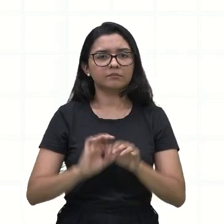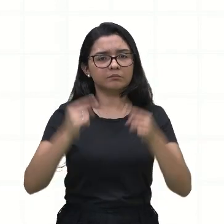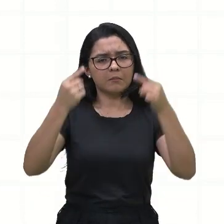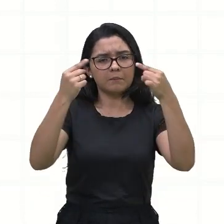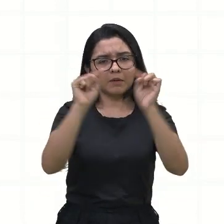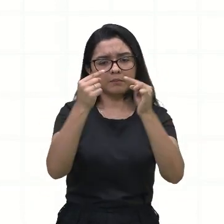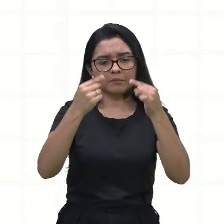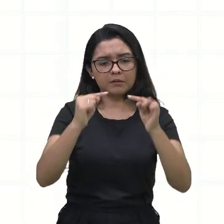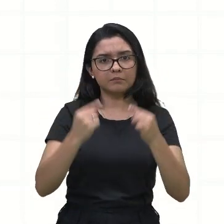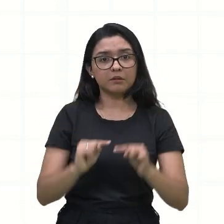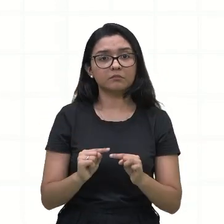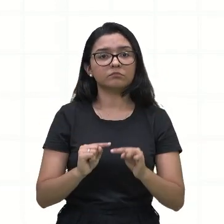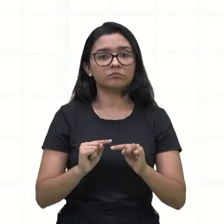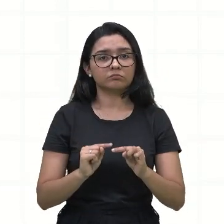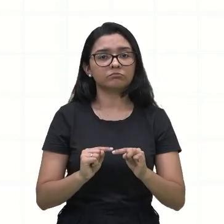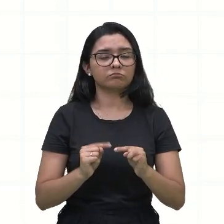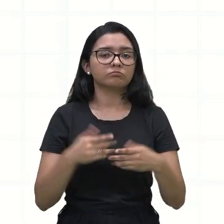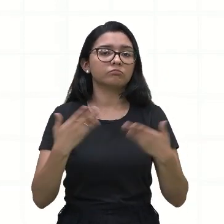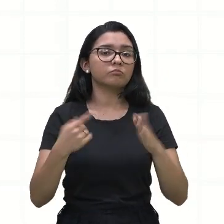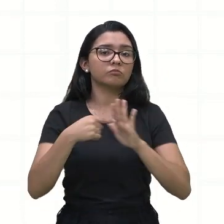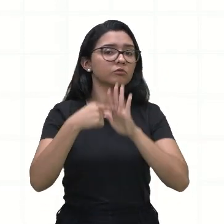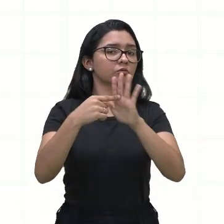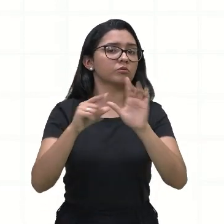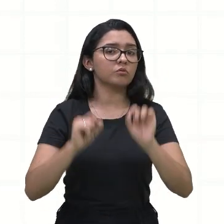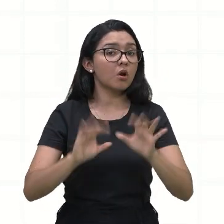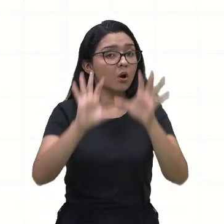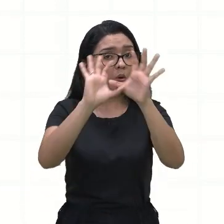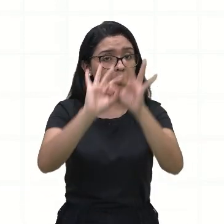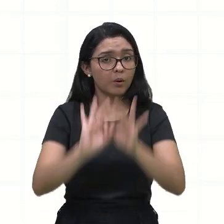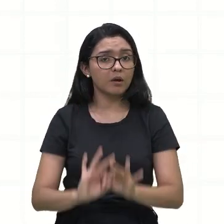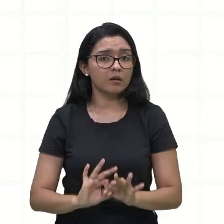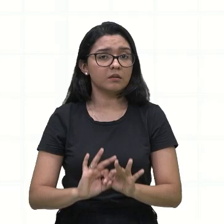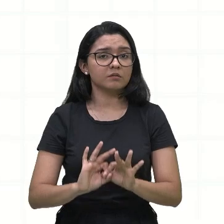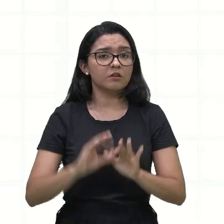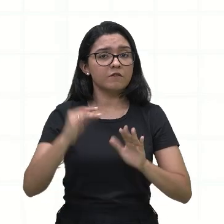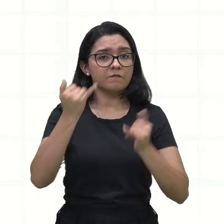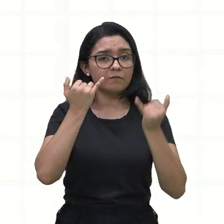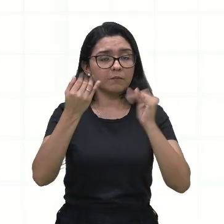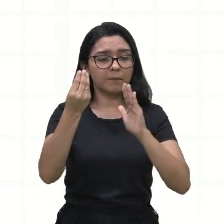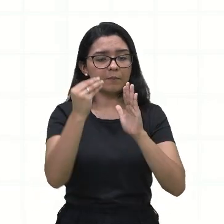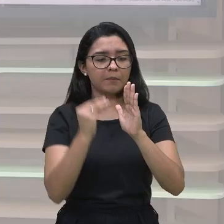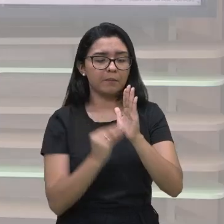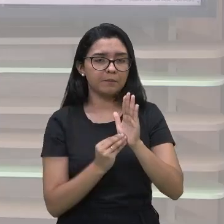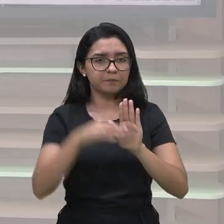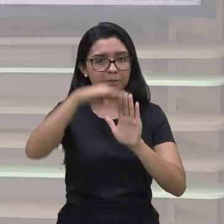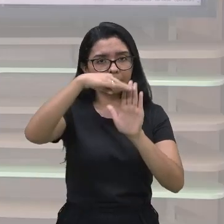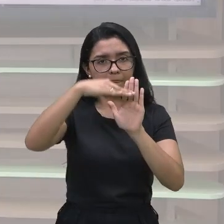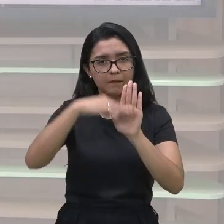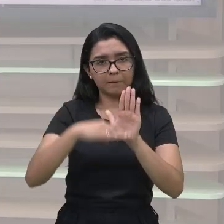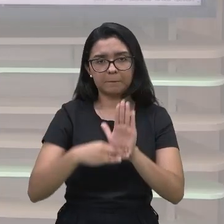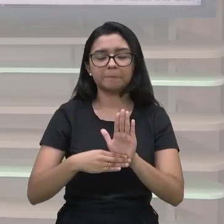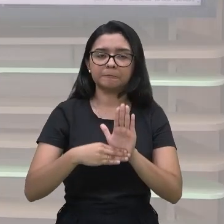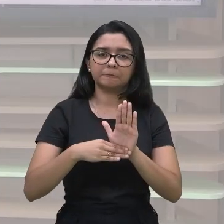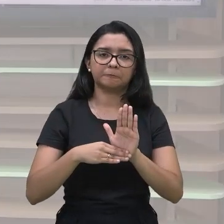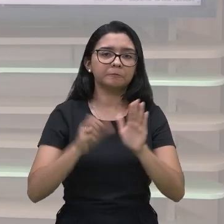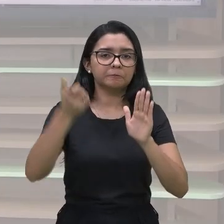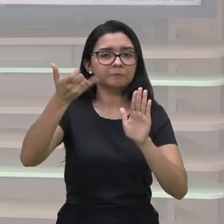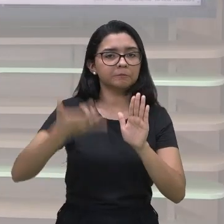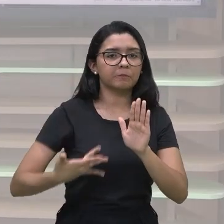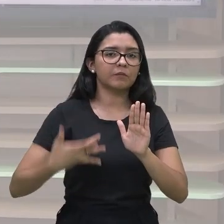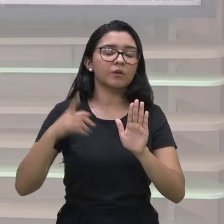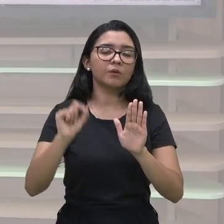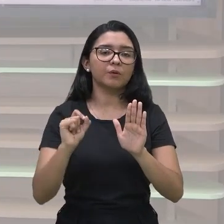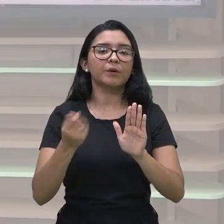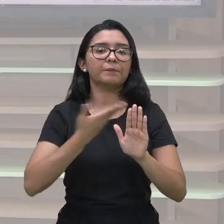vai prosseguindo, indicando o quê? Uma coerência das ideias, uma coerência. O texto está falando aí sobre